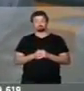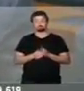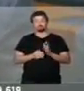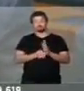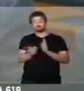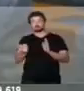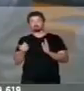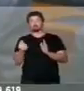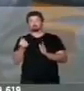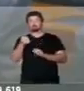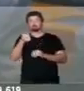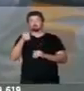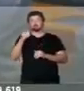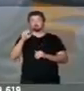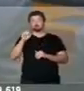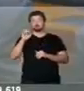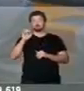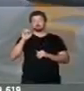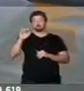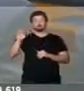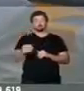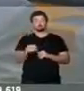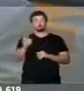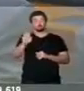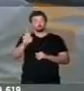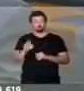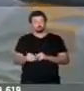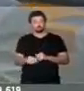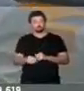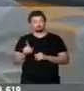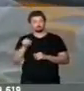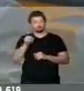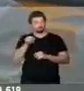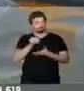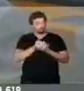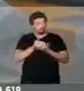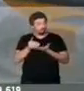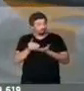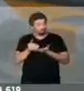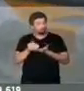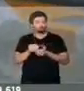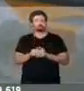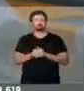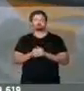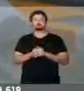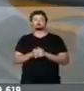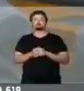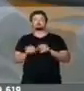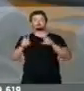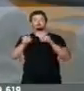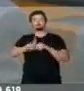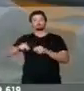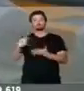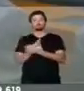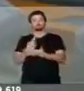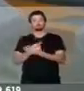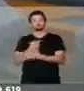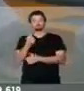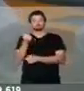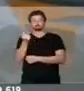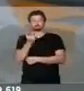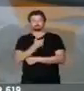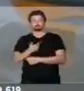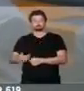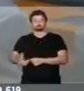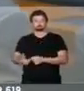desvio de 180 milhões de reais, e isso é o início, com relação ao mau uso dos